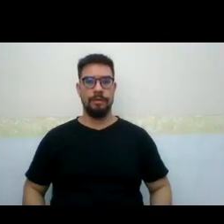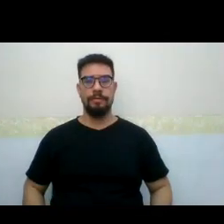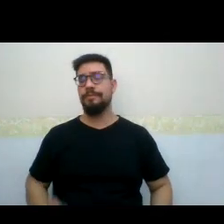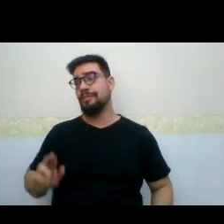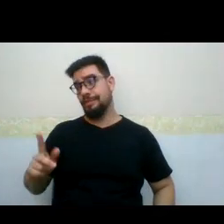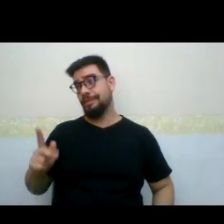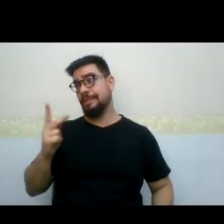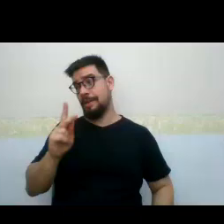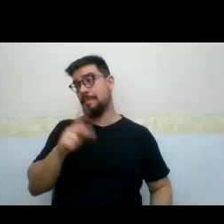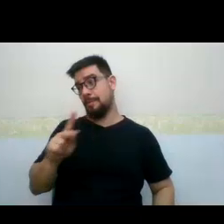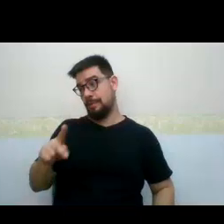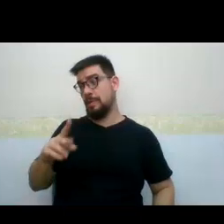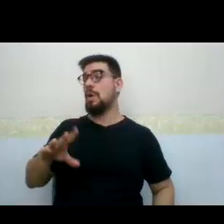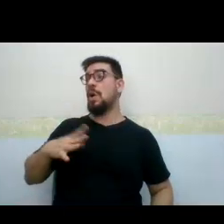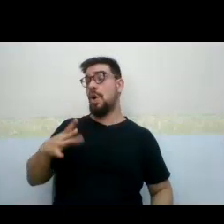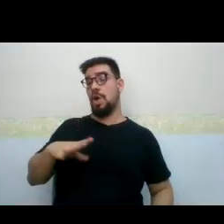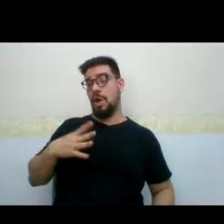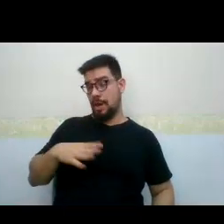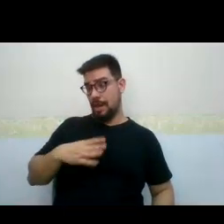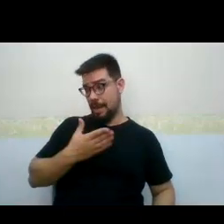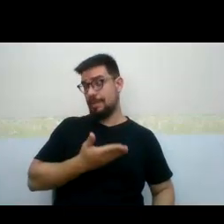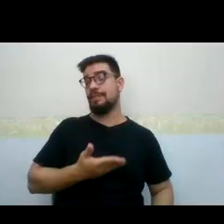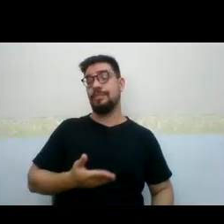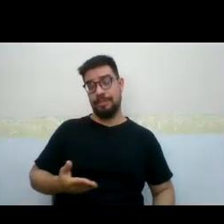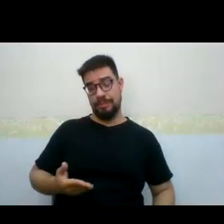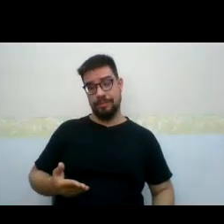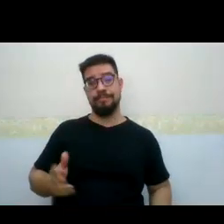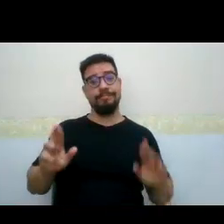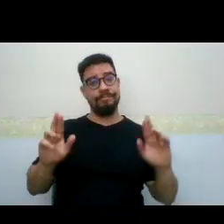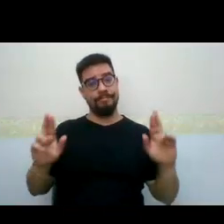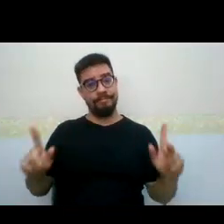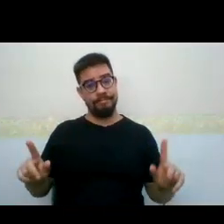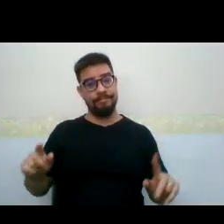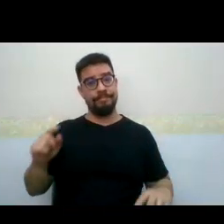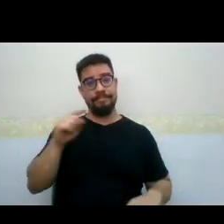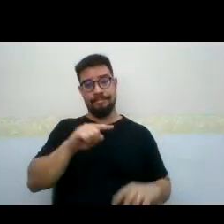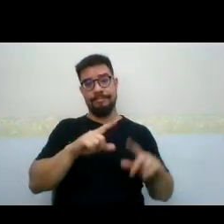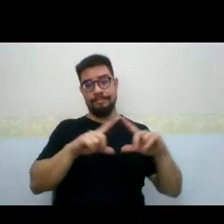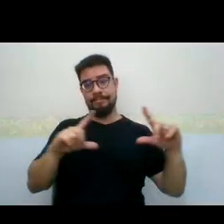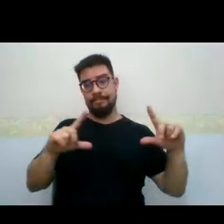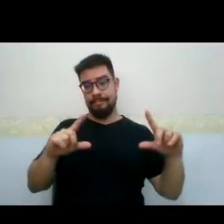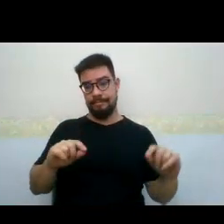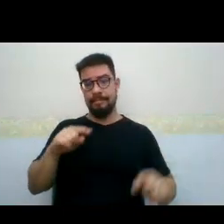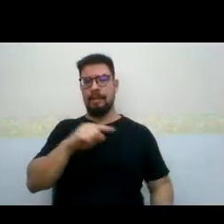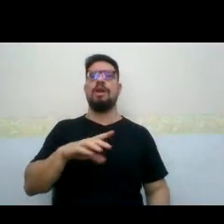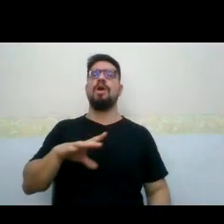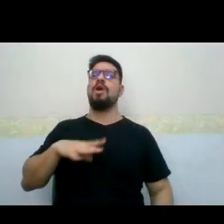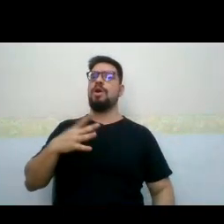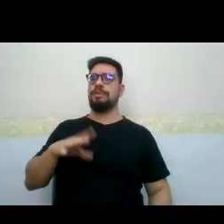professora, não com a ousadia dessa professora que está no quadrinho. Ela está sendo muito